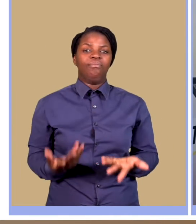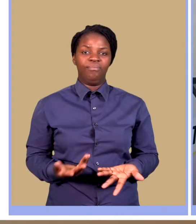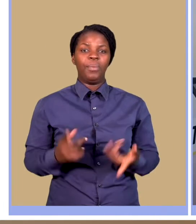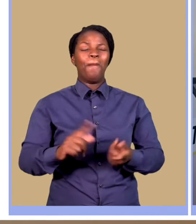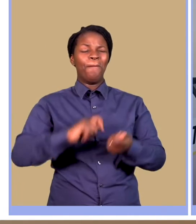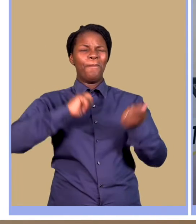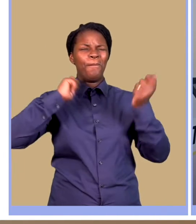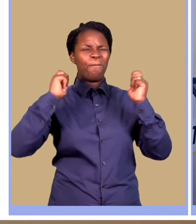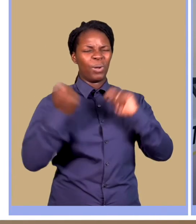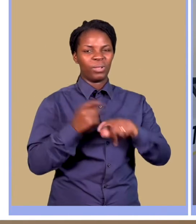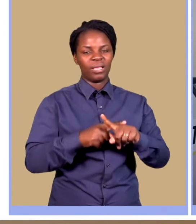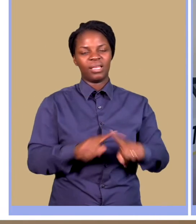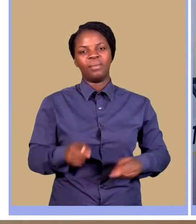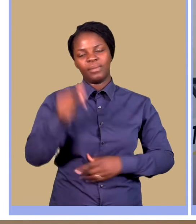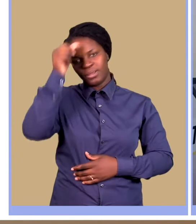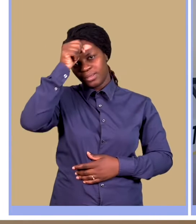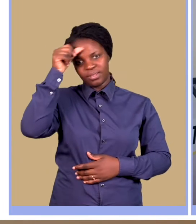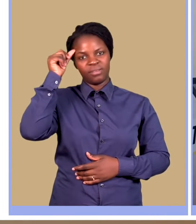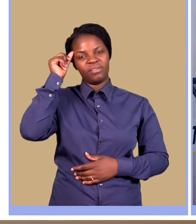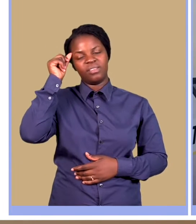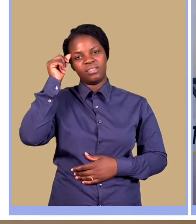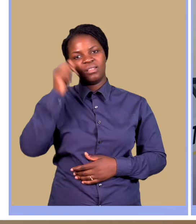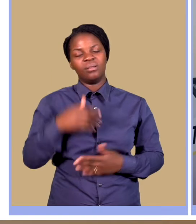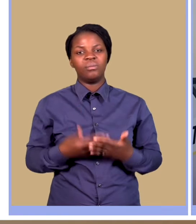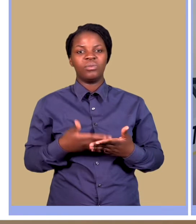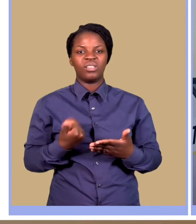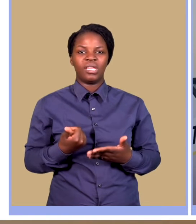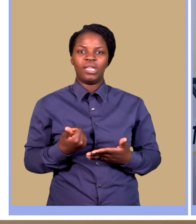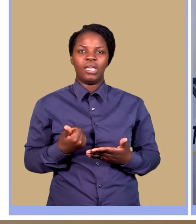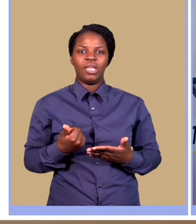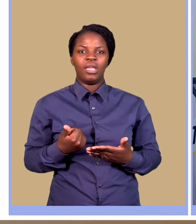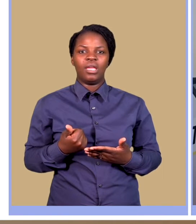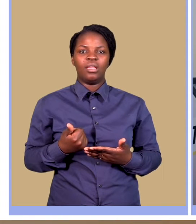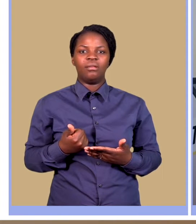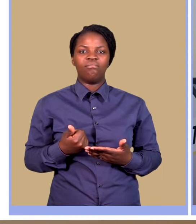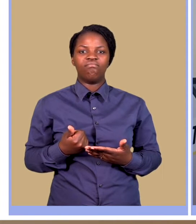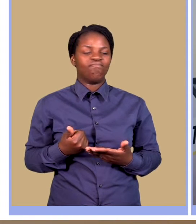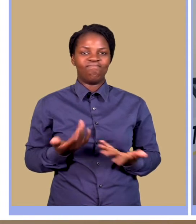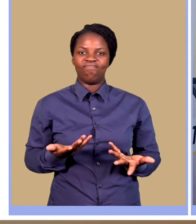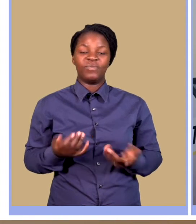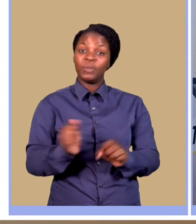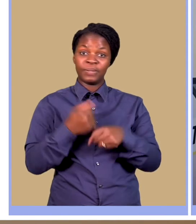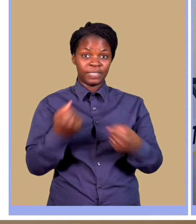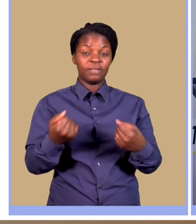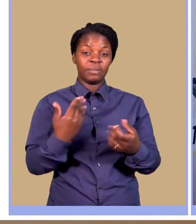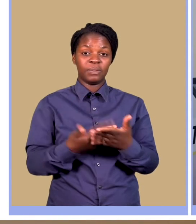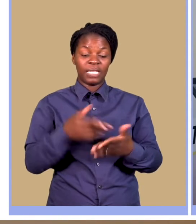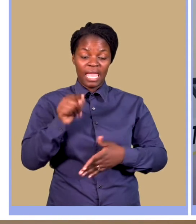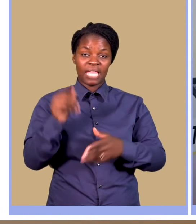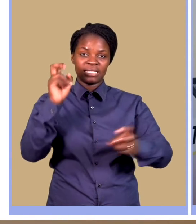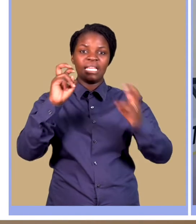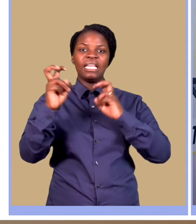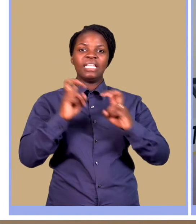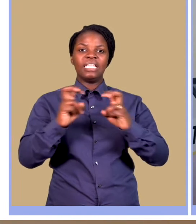uma utopia, porque as mesmas energias limpas também têm seus gastos,